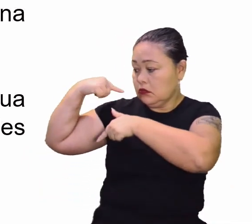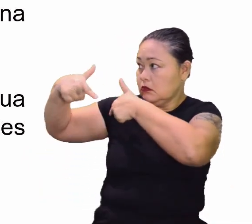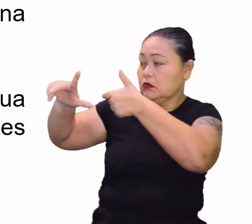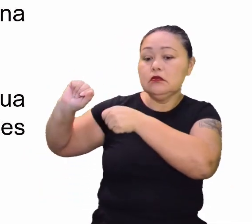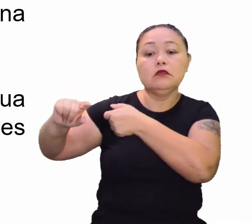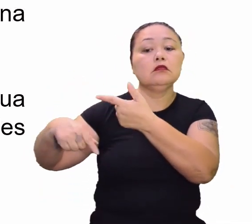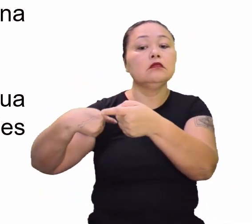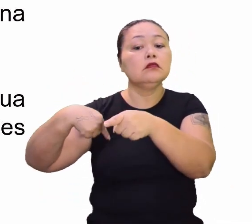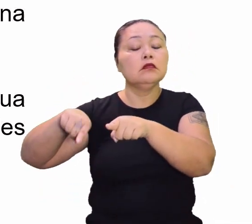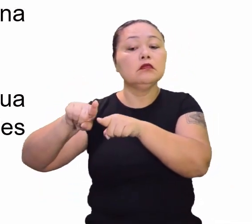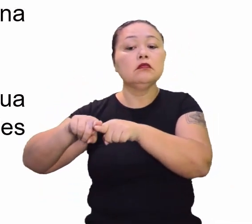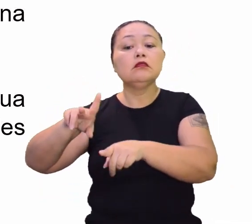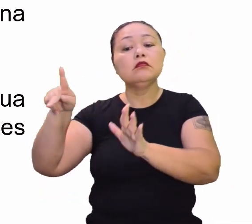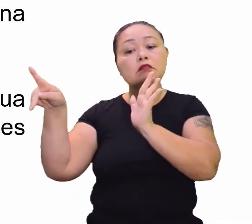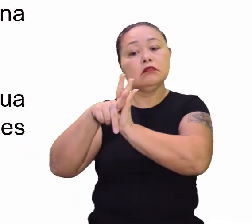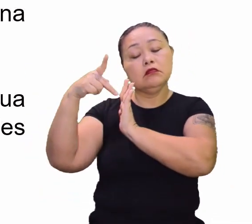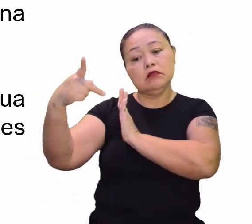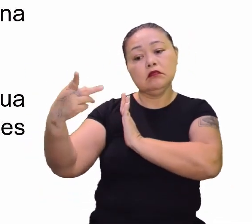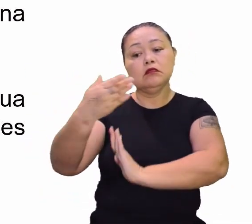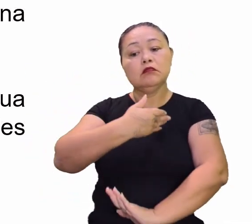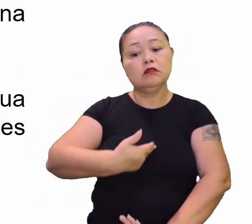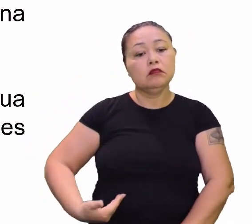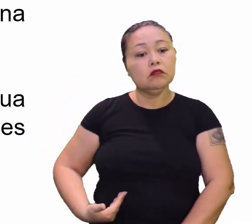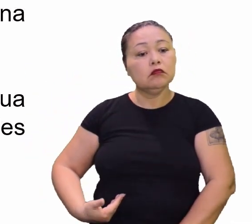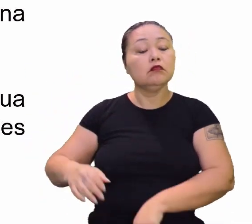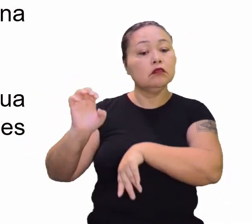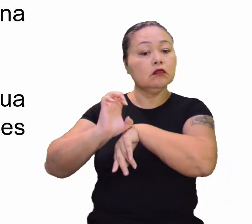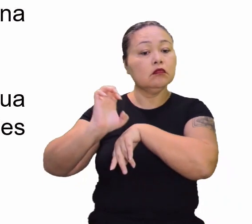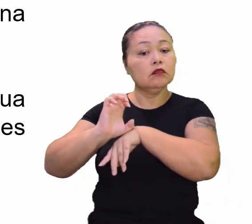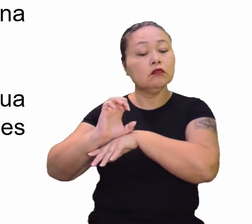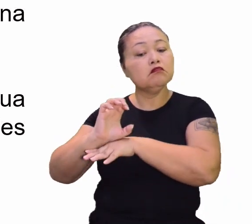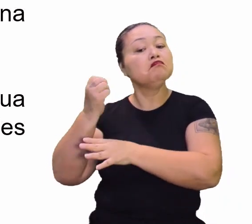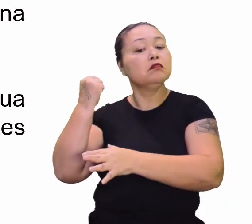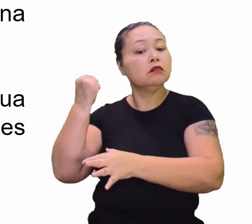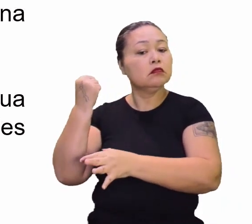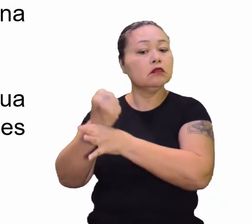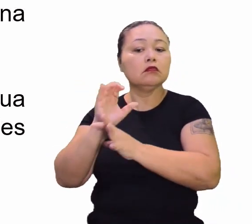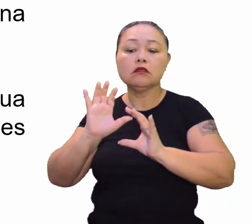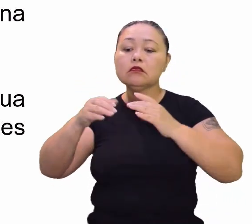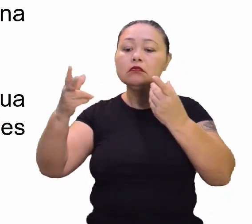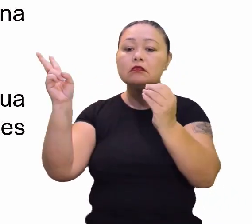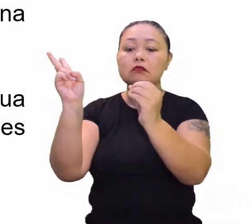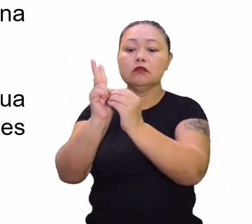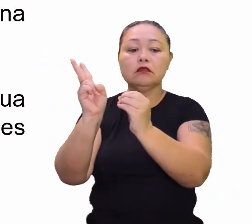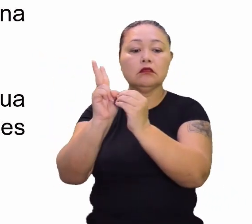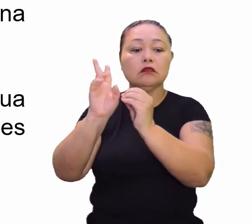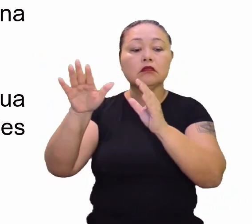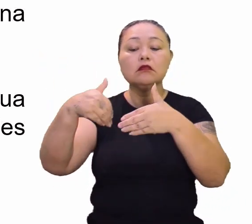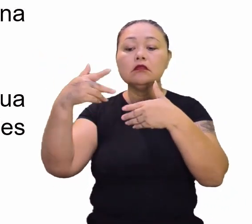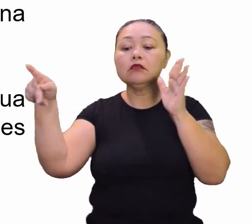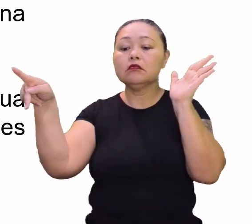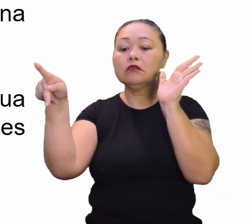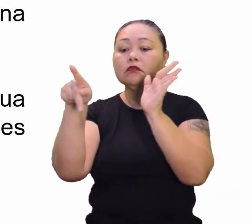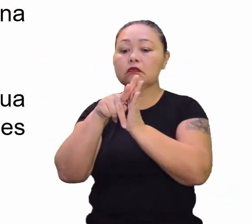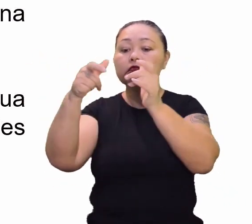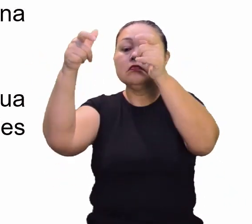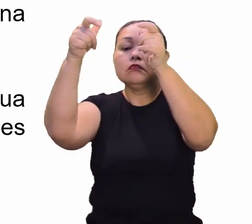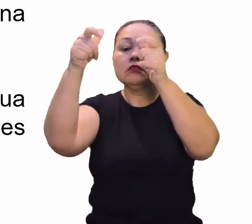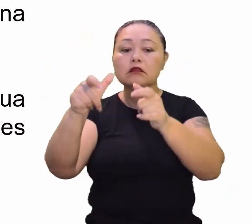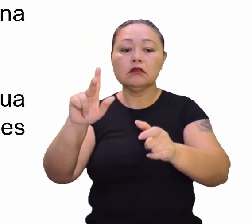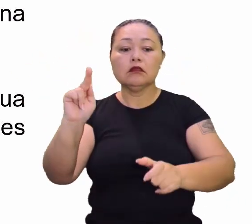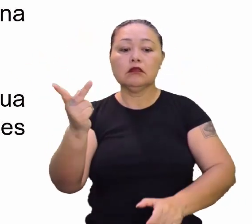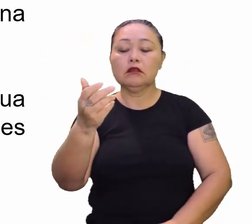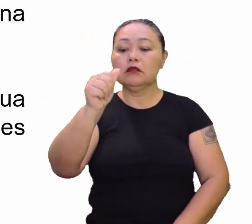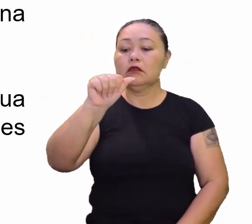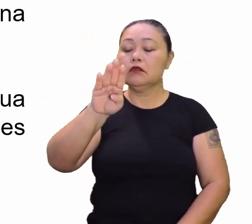e tradições. É dever do poder público estadual assegurar às comunidades indígenas em seu